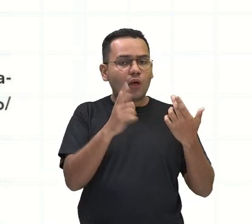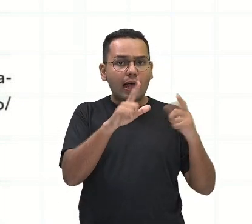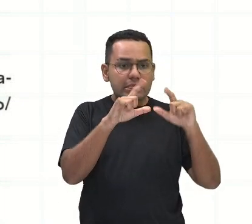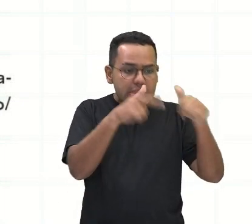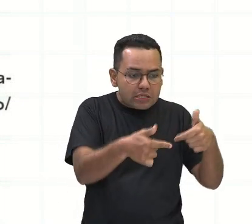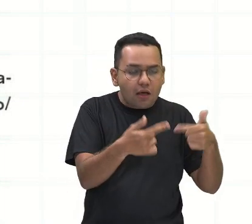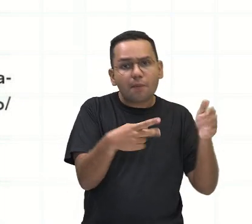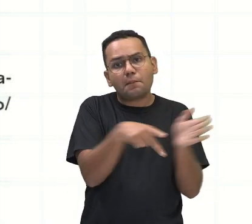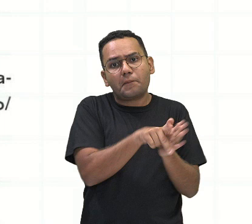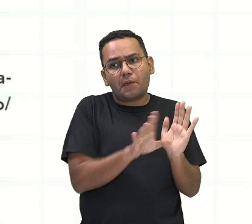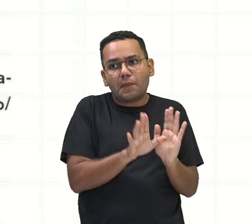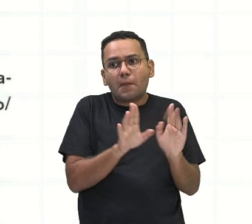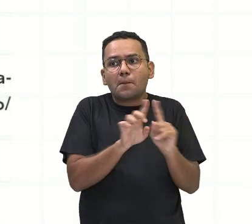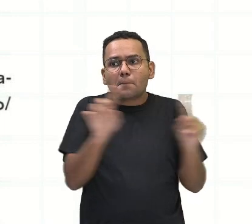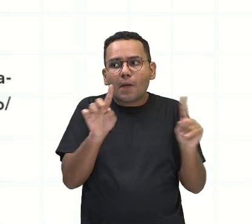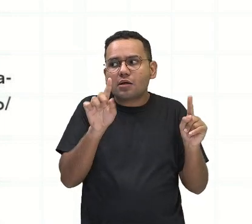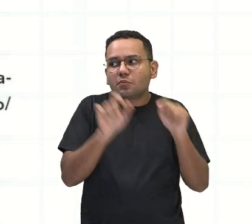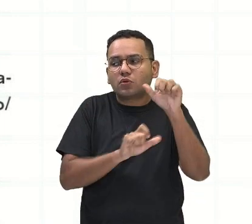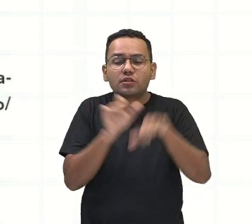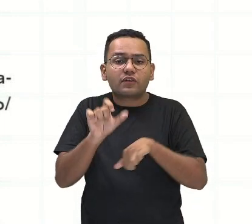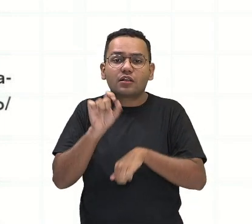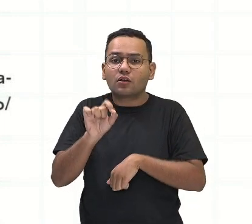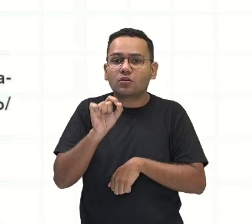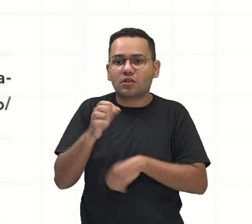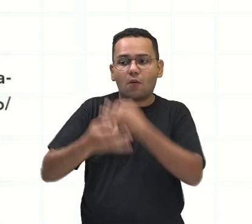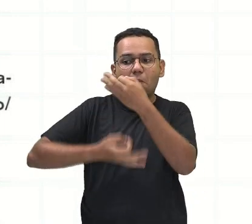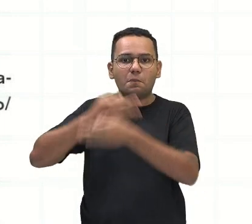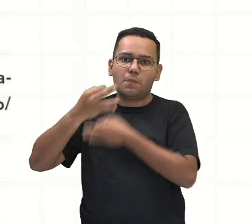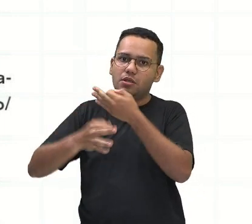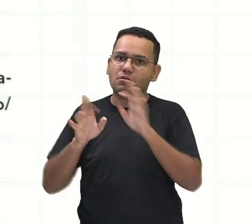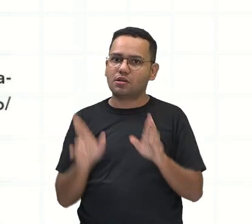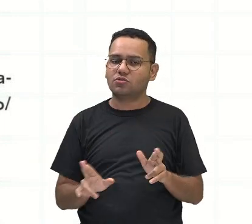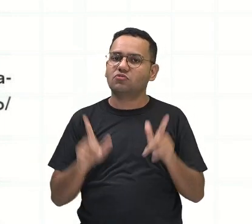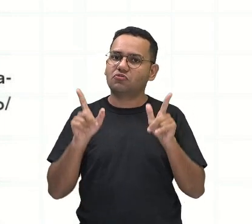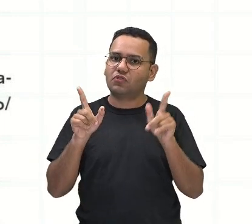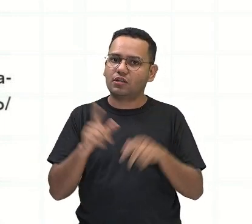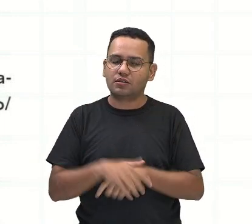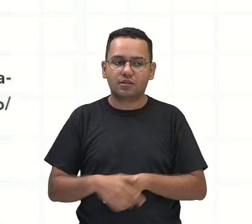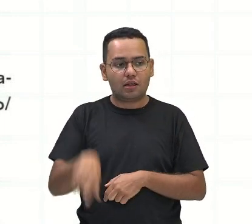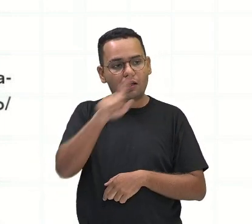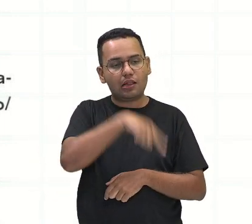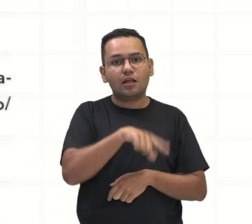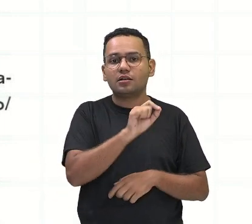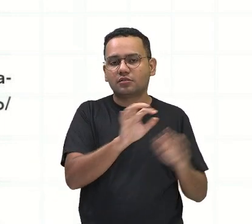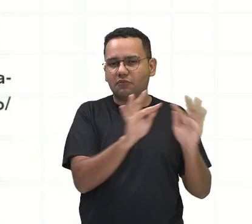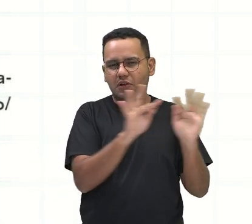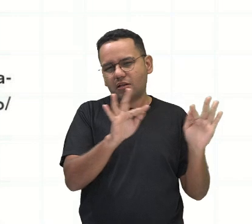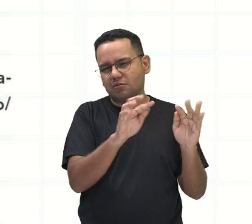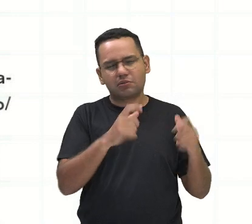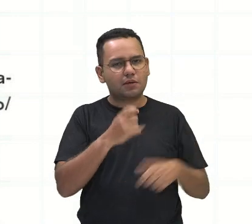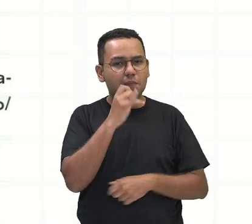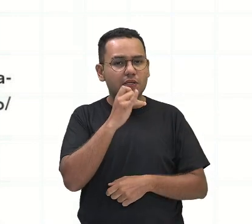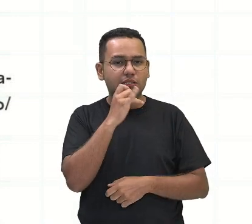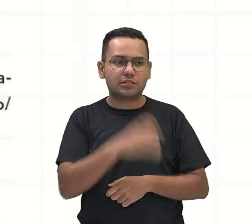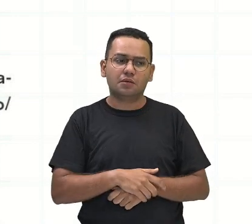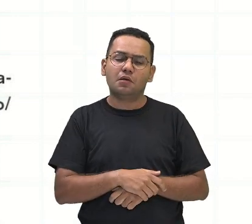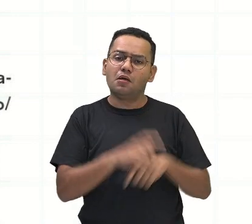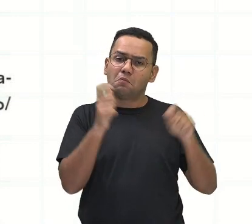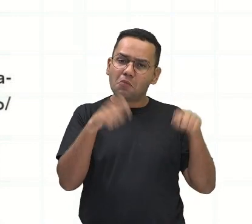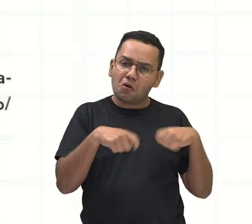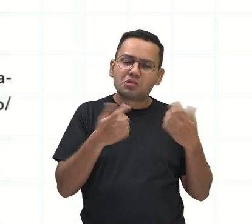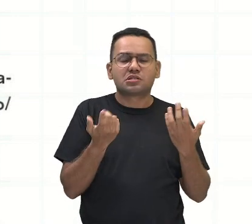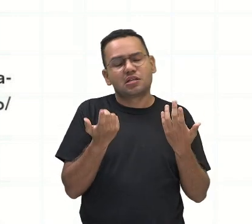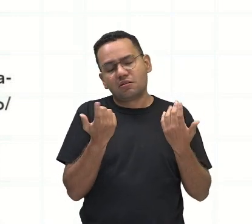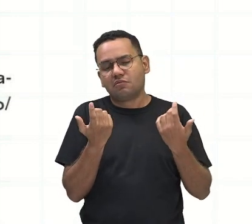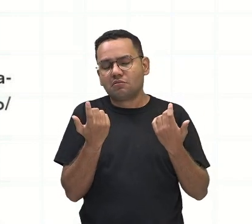É a opinião a respeito deles, né, que são diferentes. Então, no primeiro exemplo, nós vimos que o preço do remédio ele vai ser acessível, e